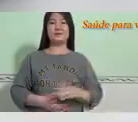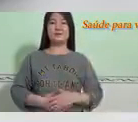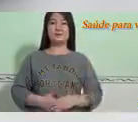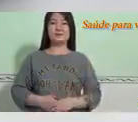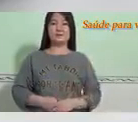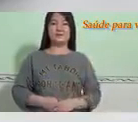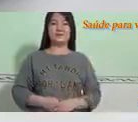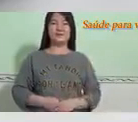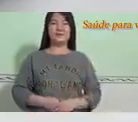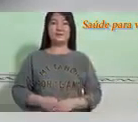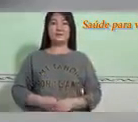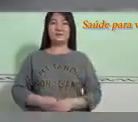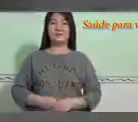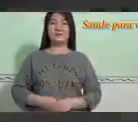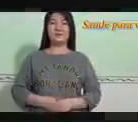100 mg 2 xbd iol tetraciclina.